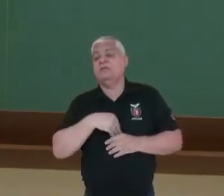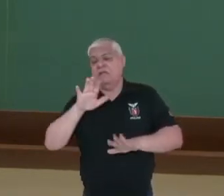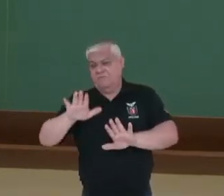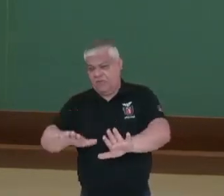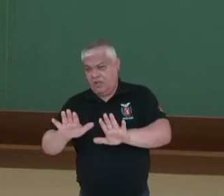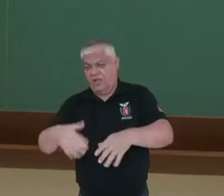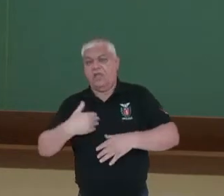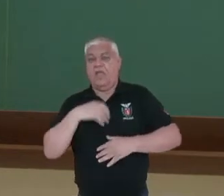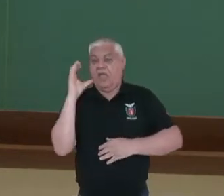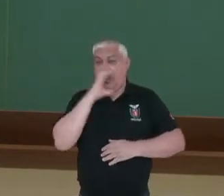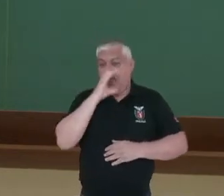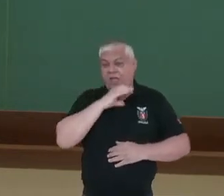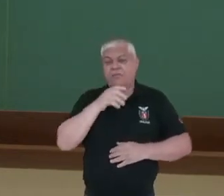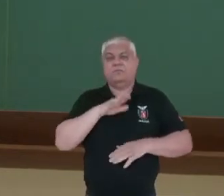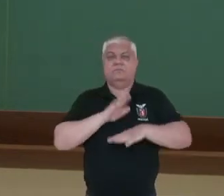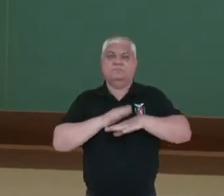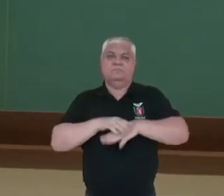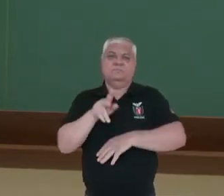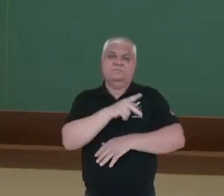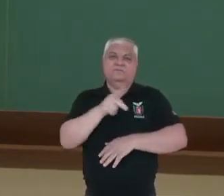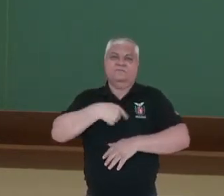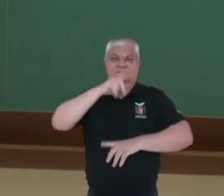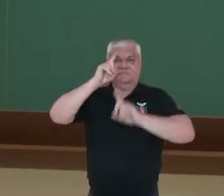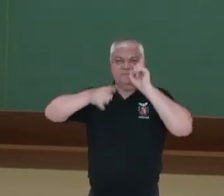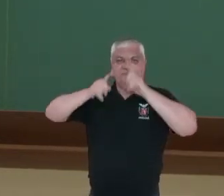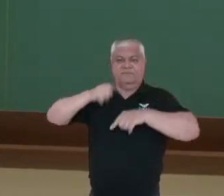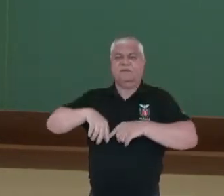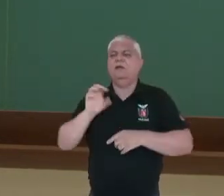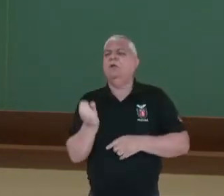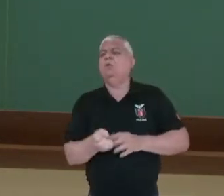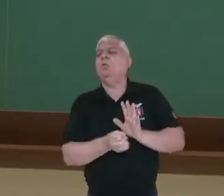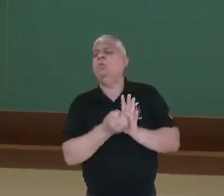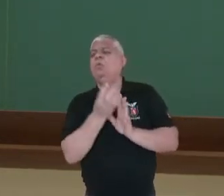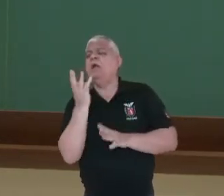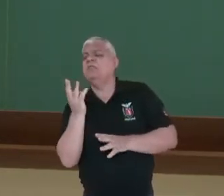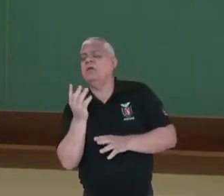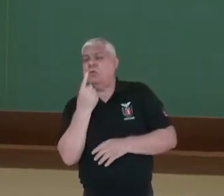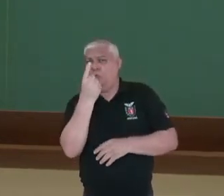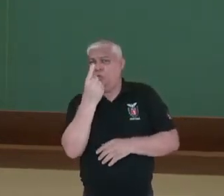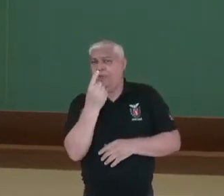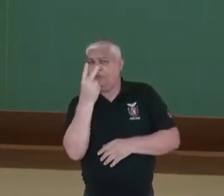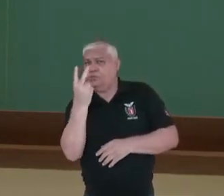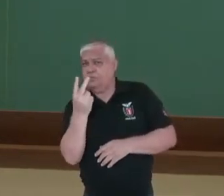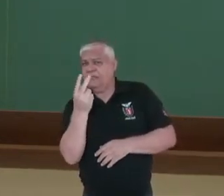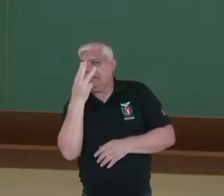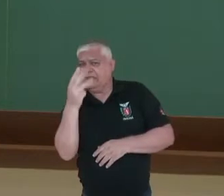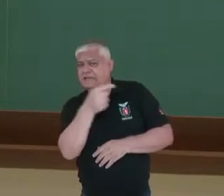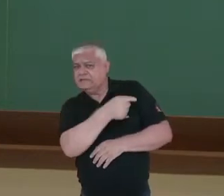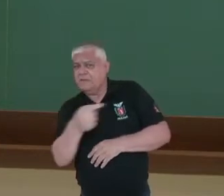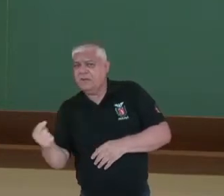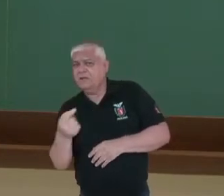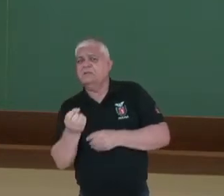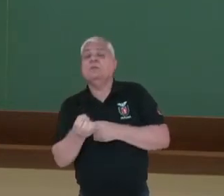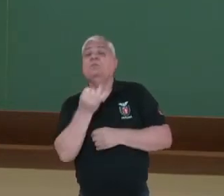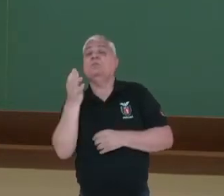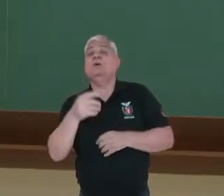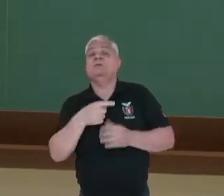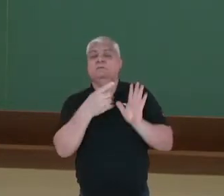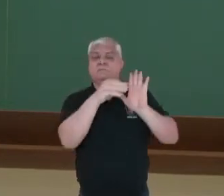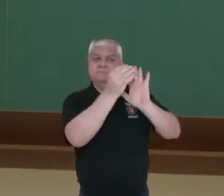mais devagar Com que frequência uma vez duas três vezes na semana então isso vai ser definido junto com o professor